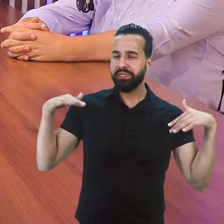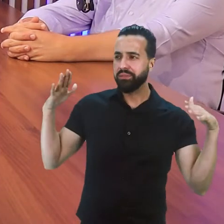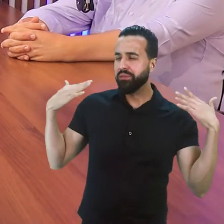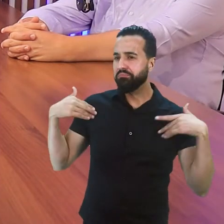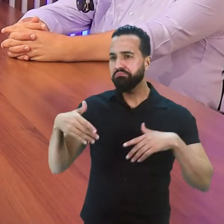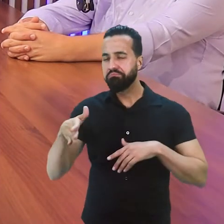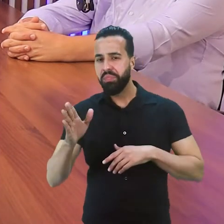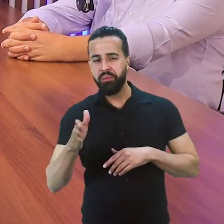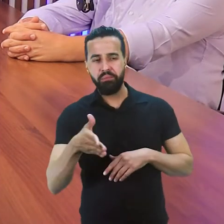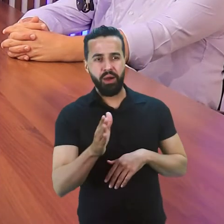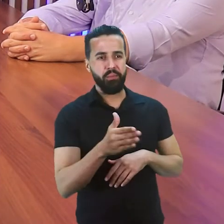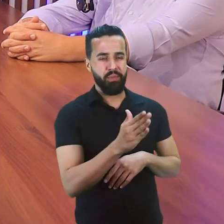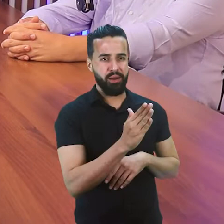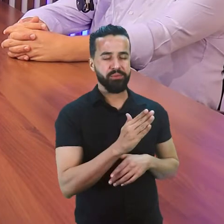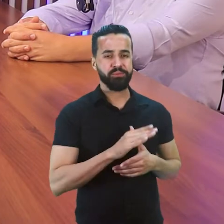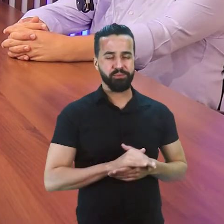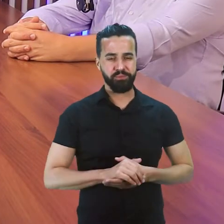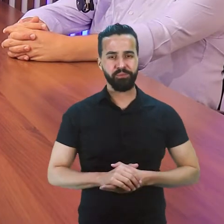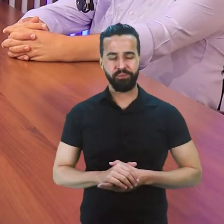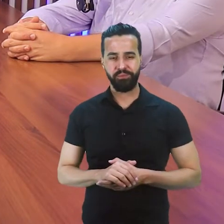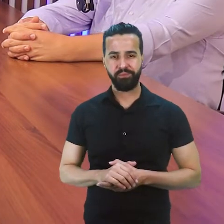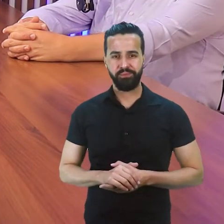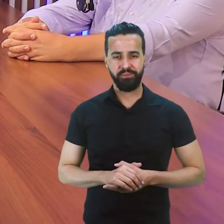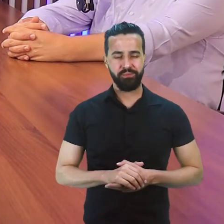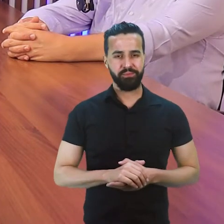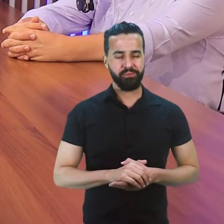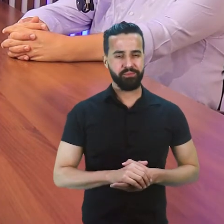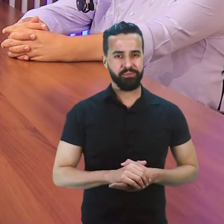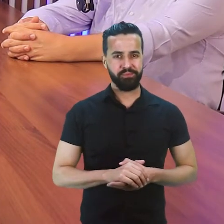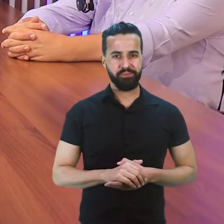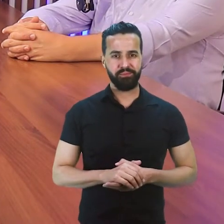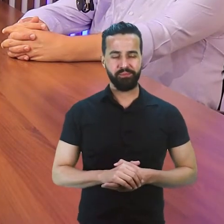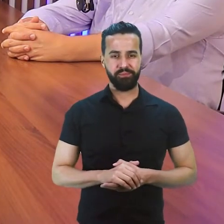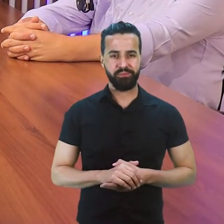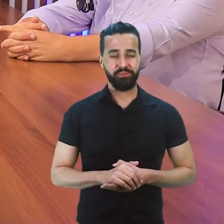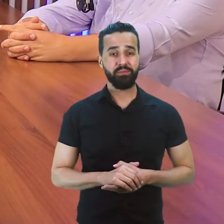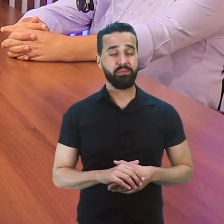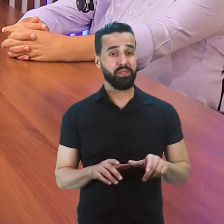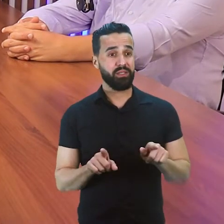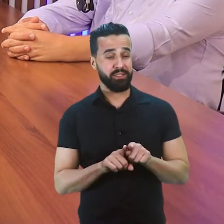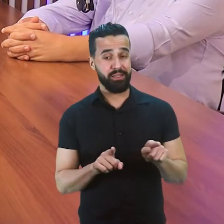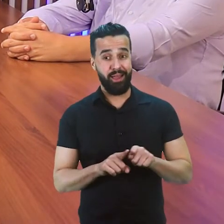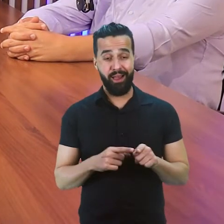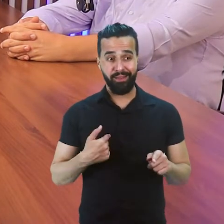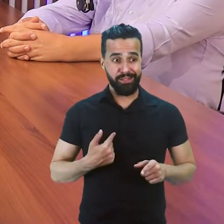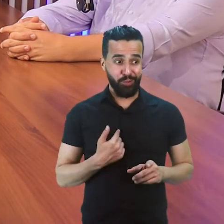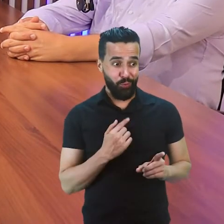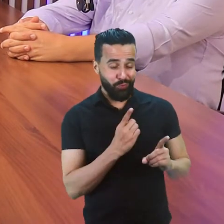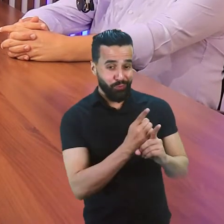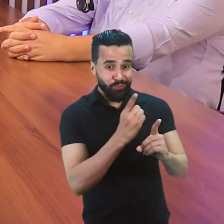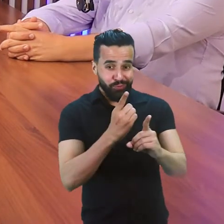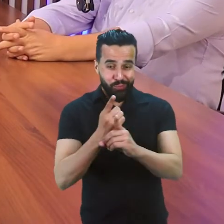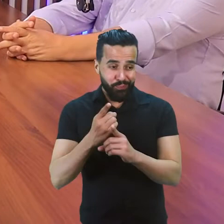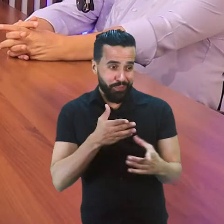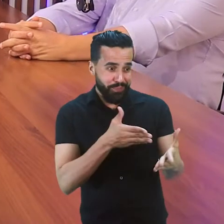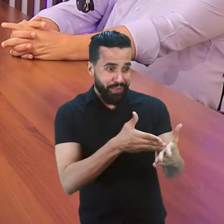a me aventurar, né? E esbarrar nas barreiras arquitetônicas aí da cidade, porque a minha deficiência. E aí você